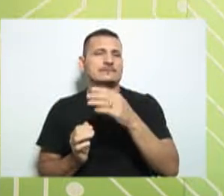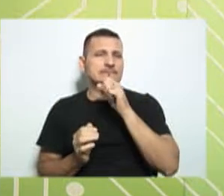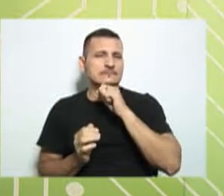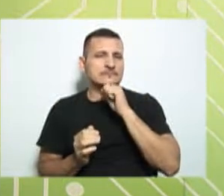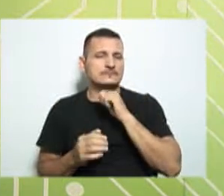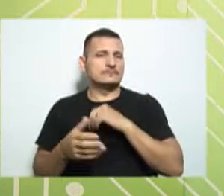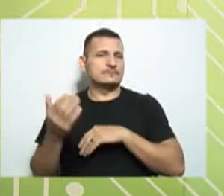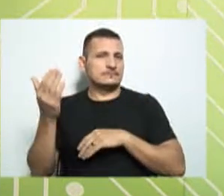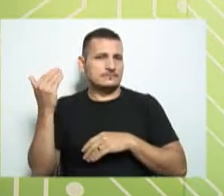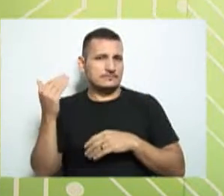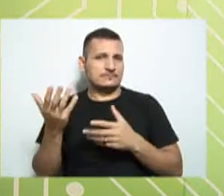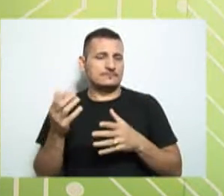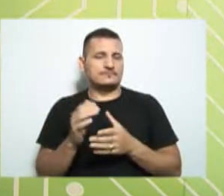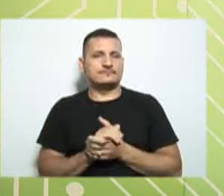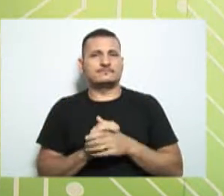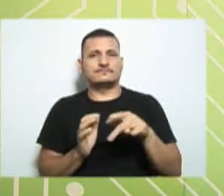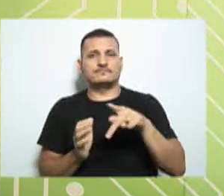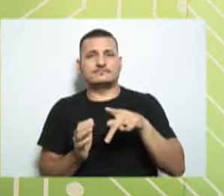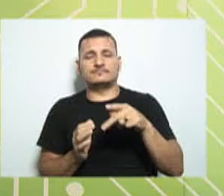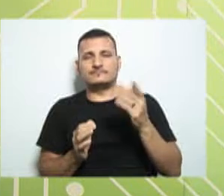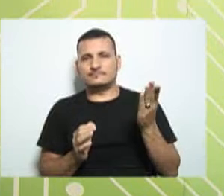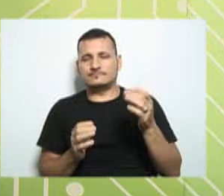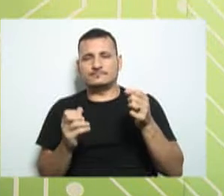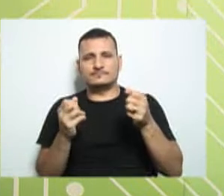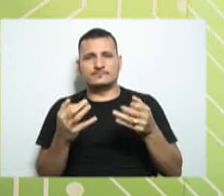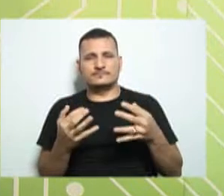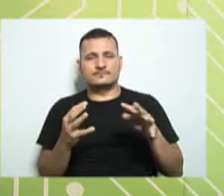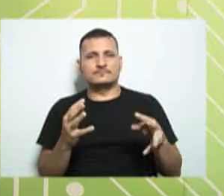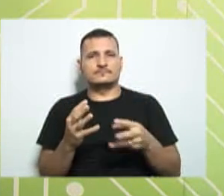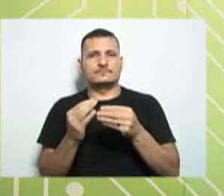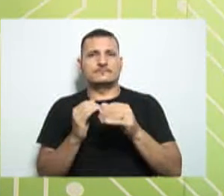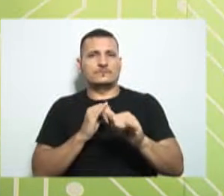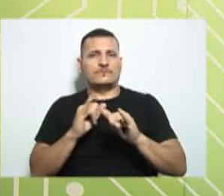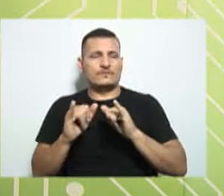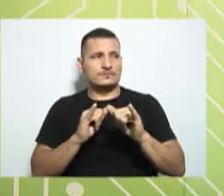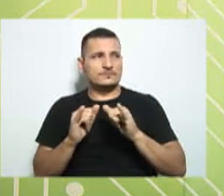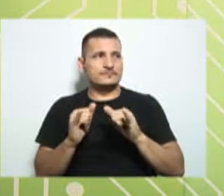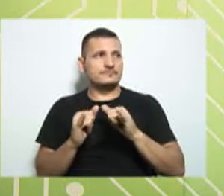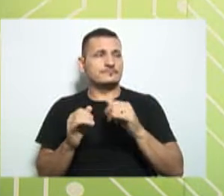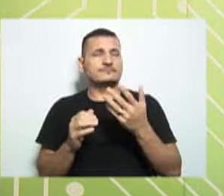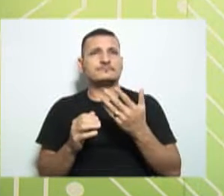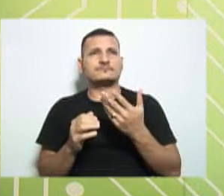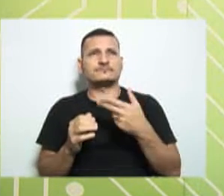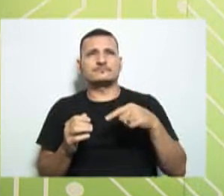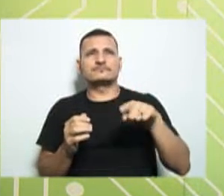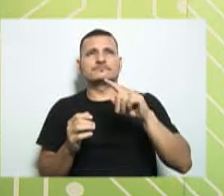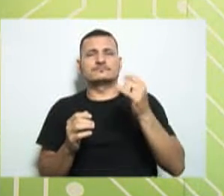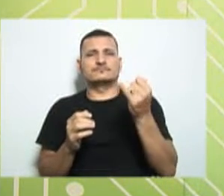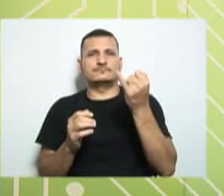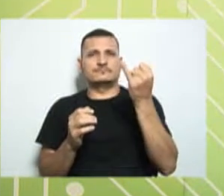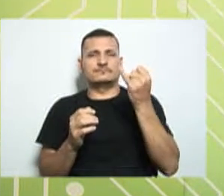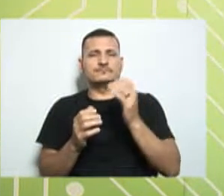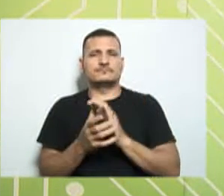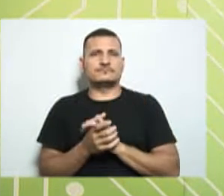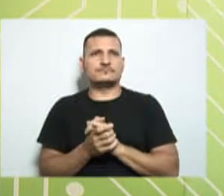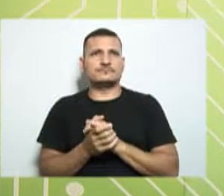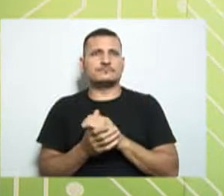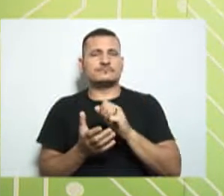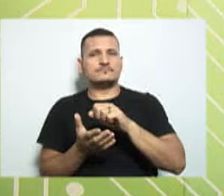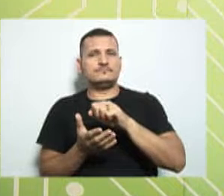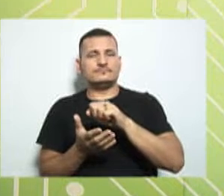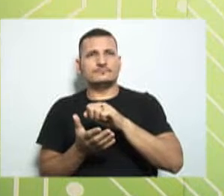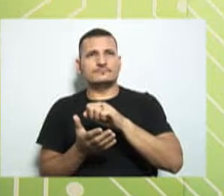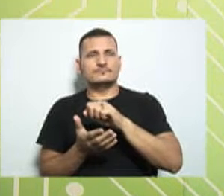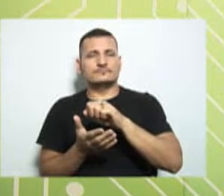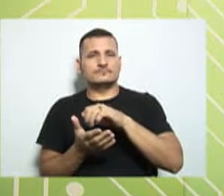professora Fernanda completou aí com bastante informação que vai ser muito útil para atividade